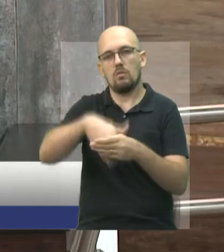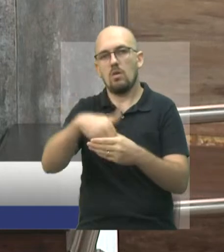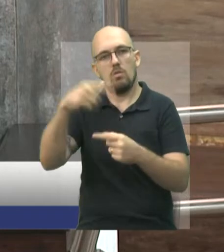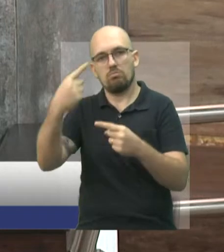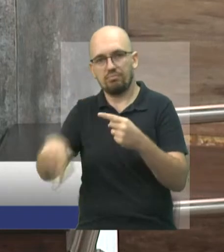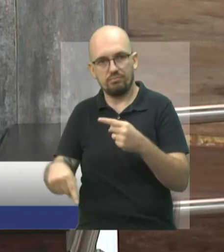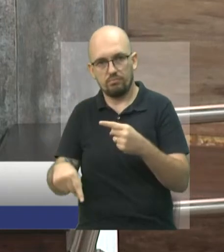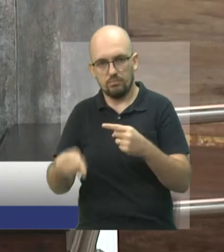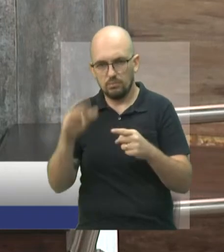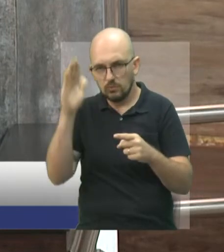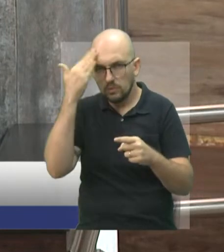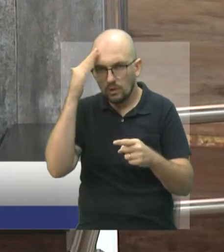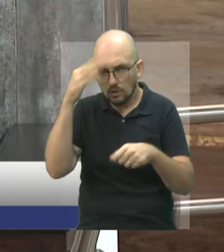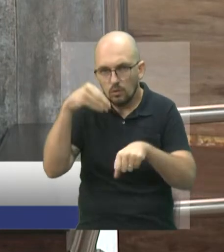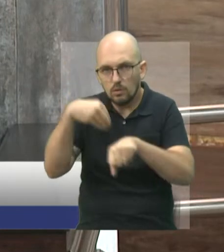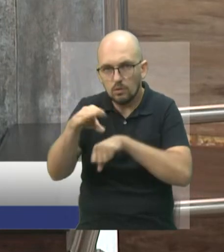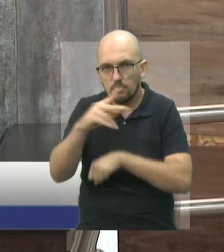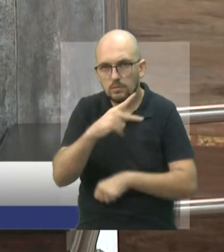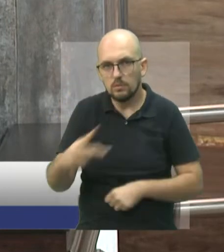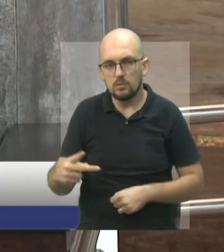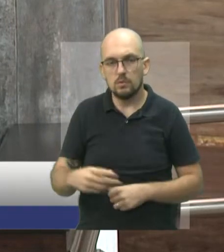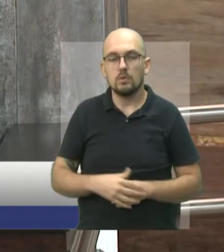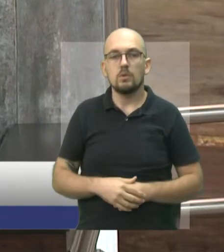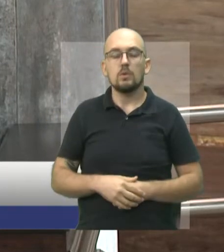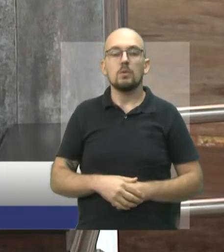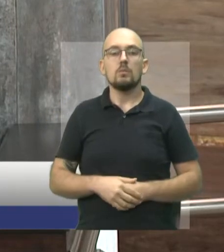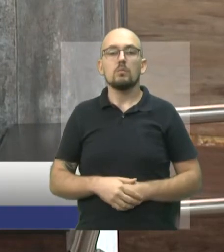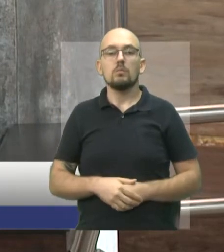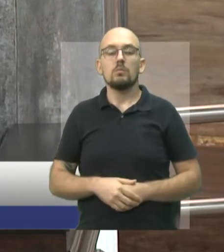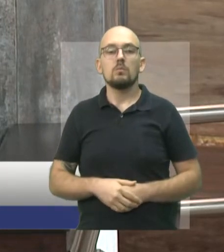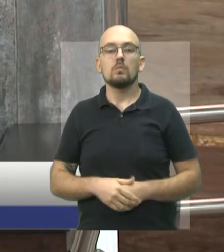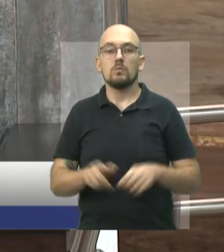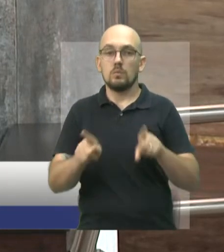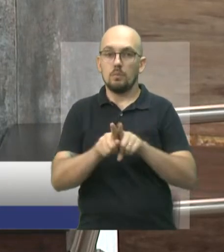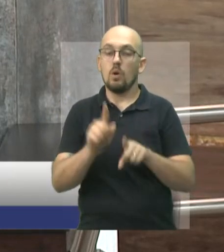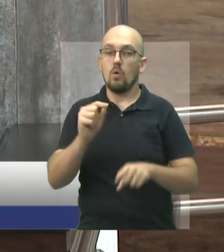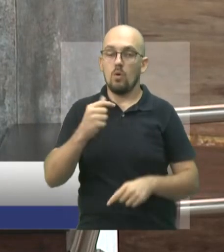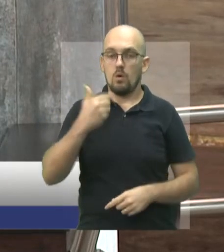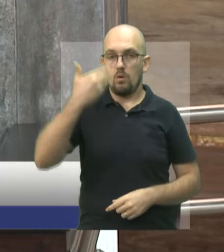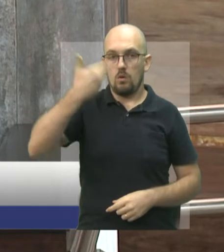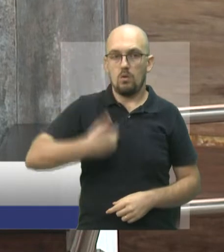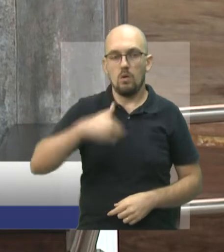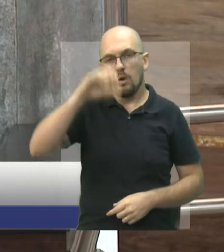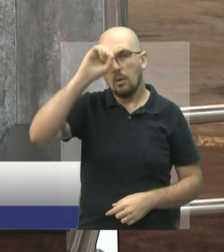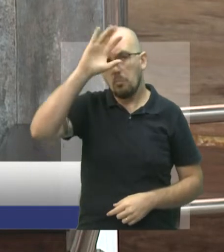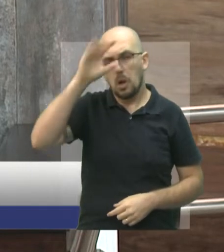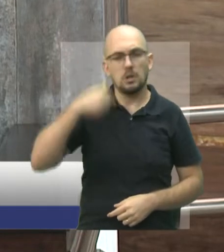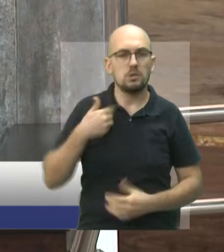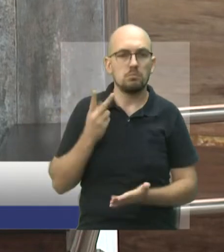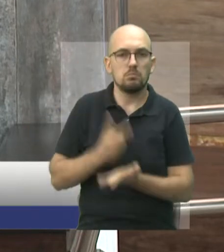Entendeu, presidente? E dizer que o Moretti continua o mesmo Moretti,